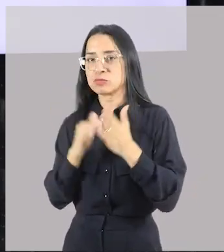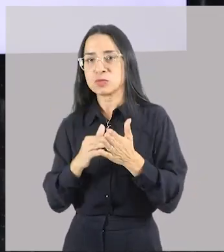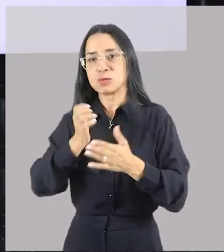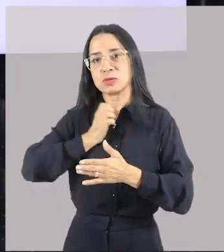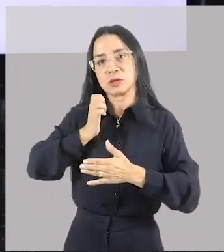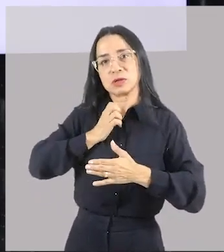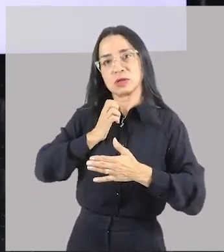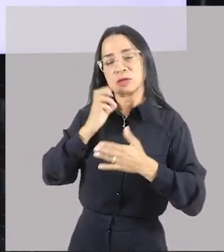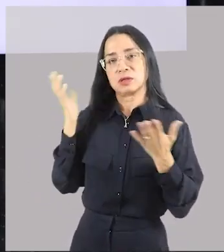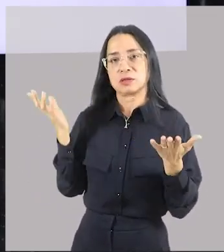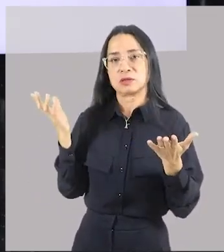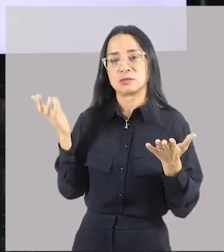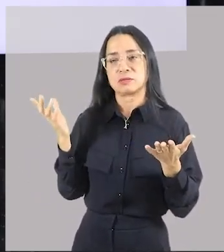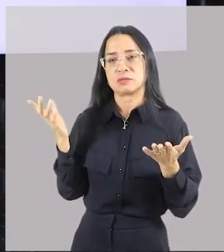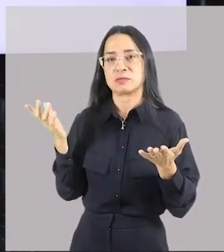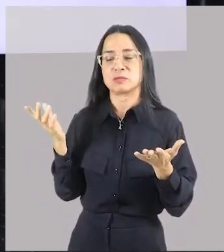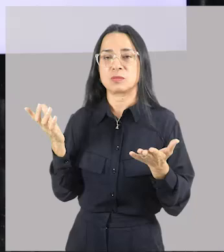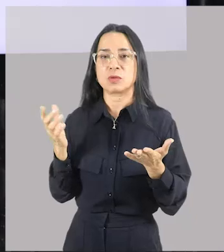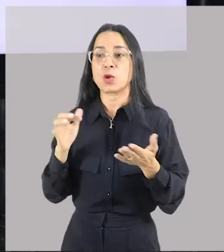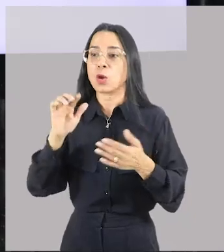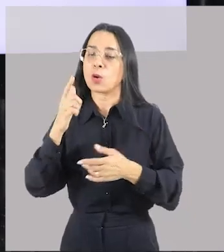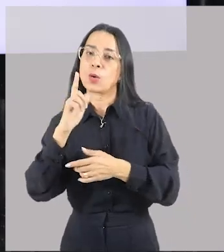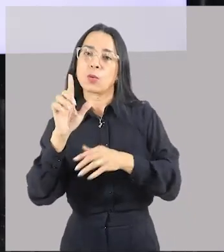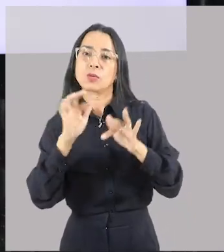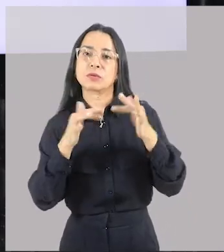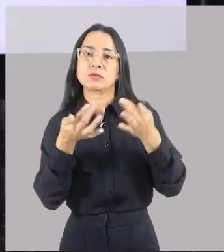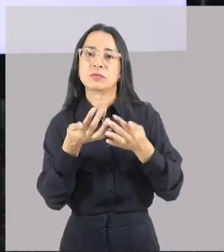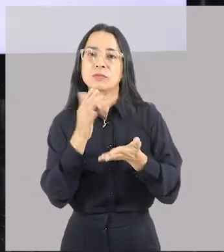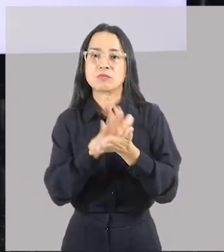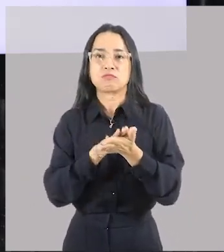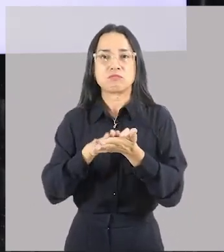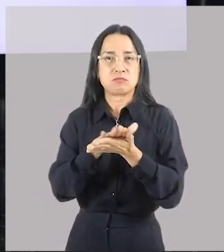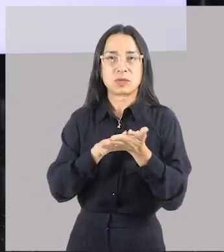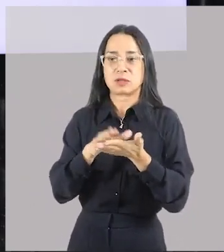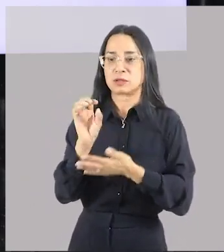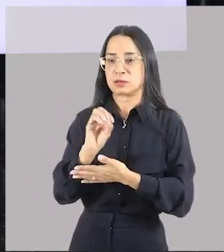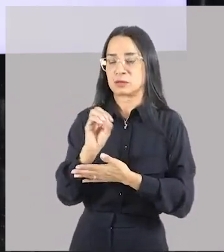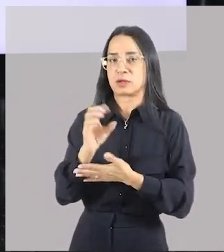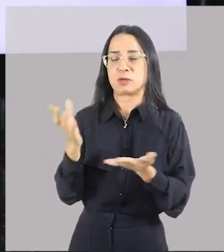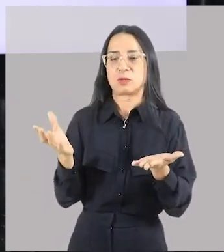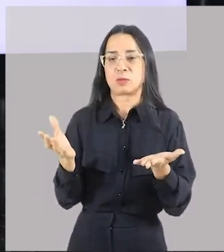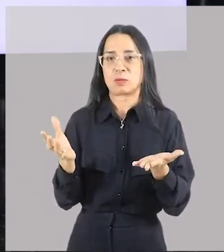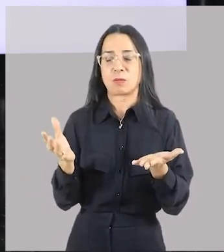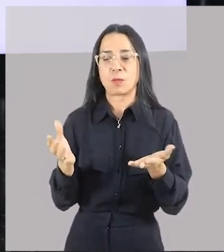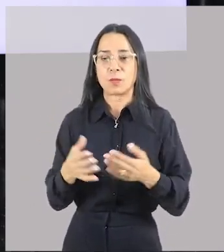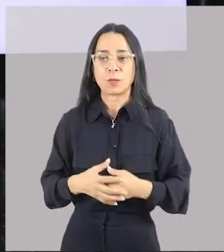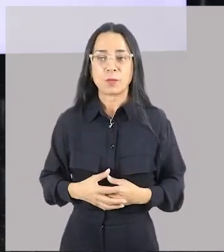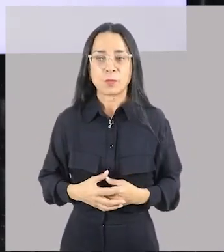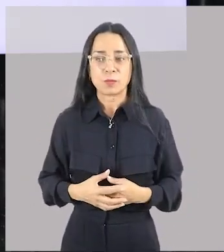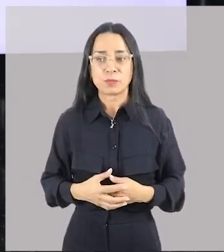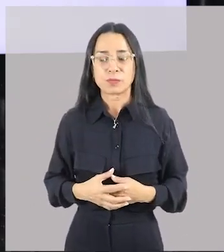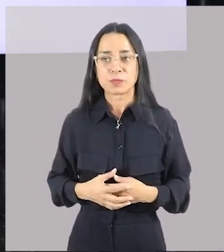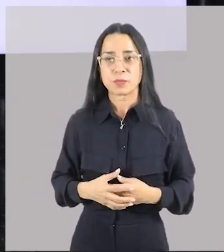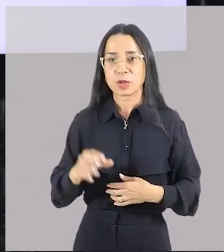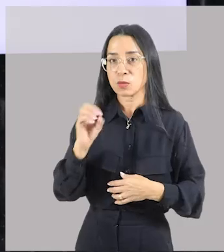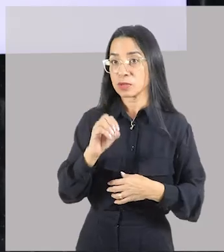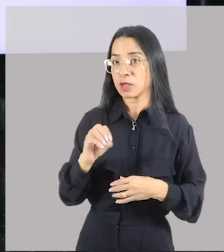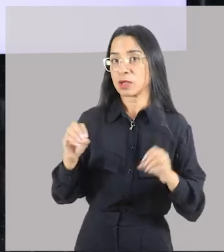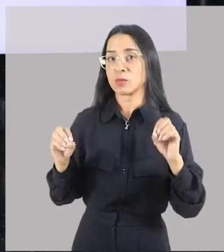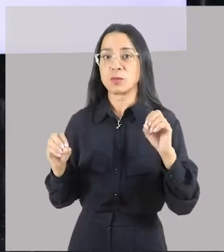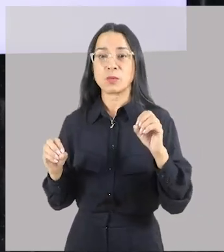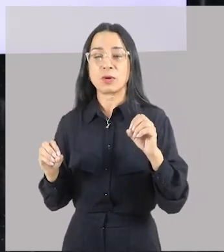lá. E as outras famílias, nenhuma tem nada. 0. Não tem nenhuma riqueza. Então, tanto o 0 quanto o